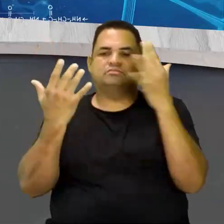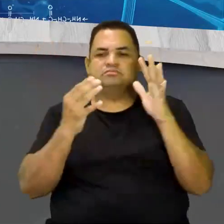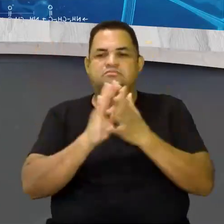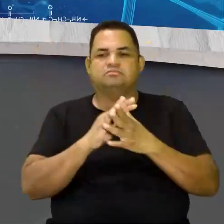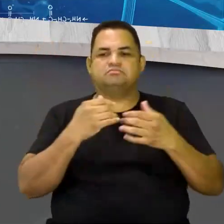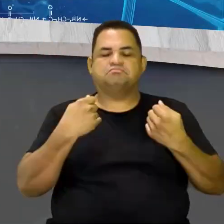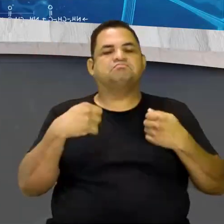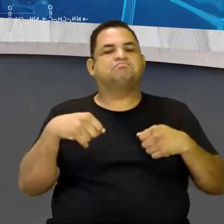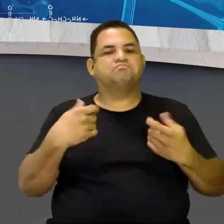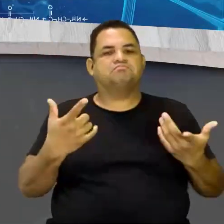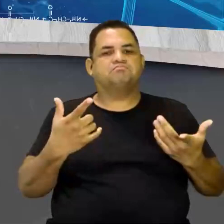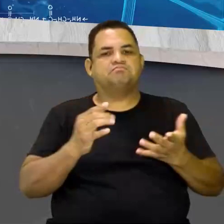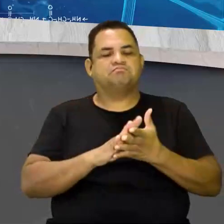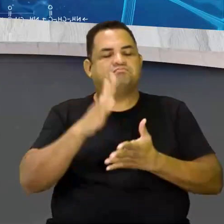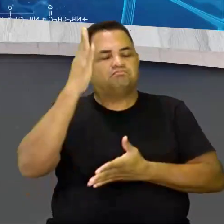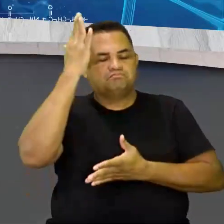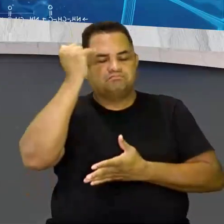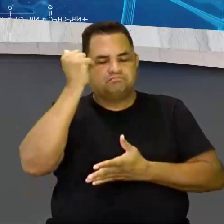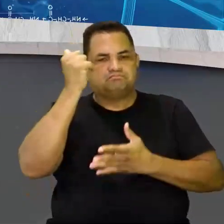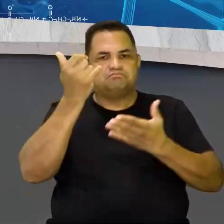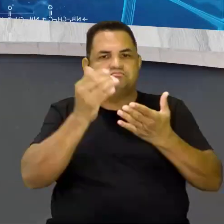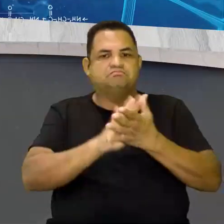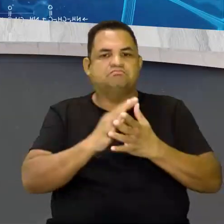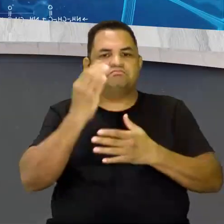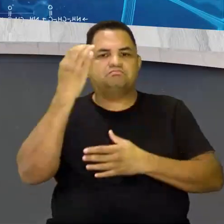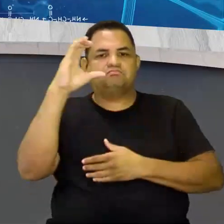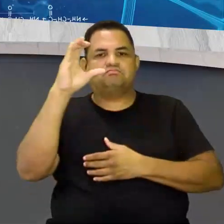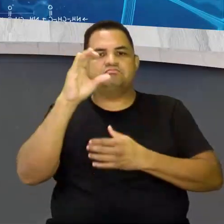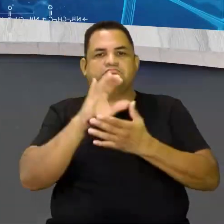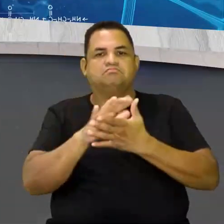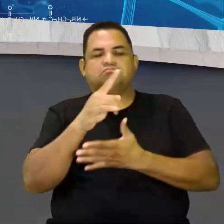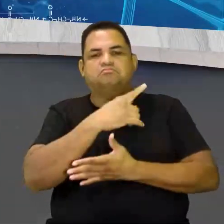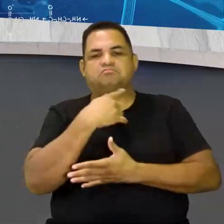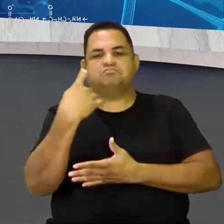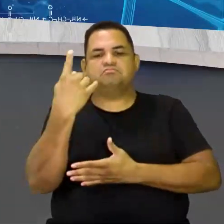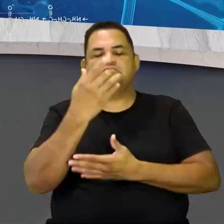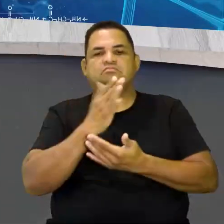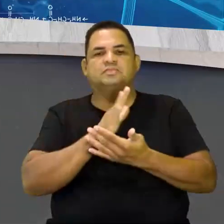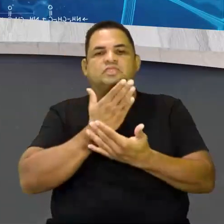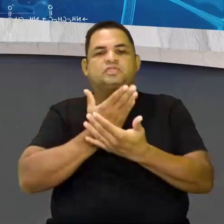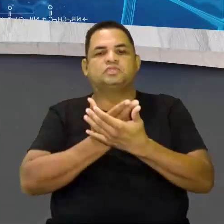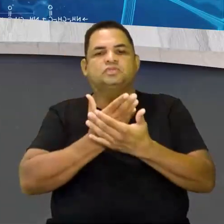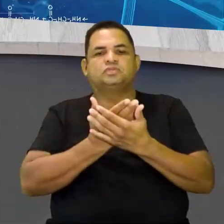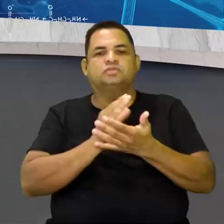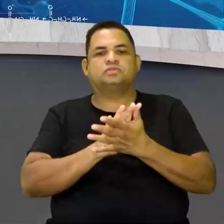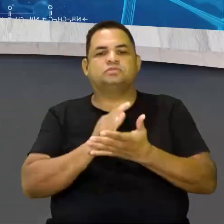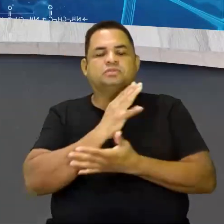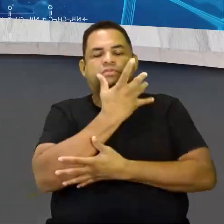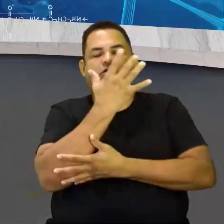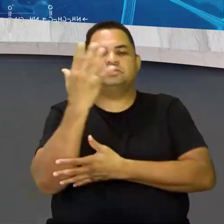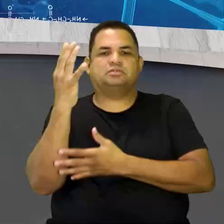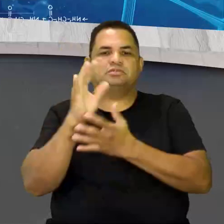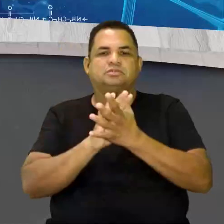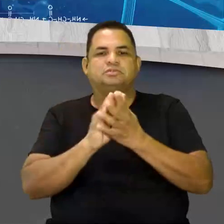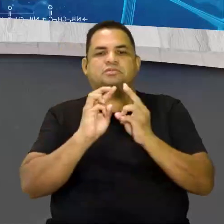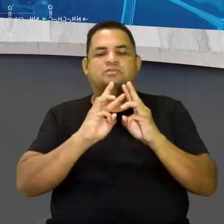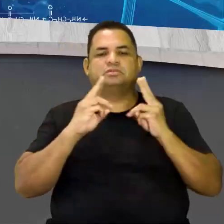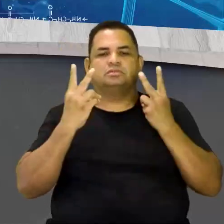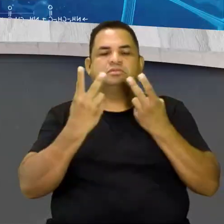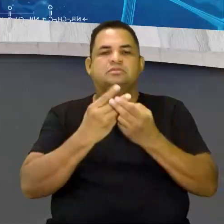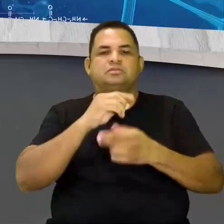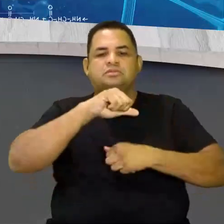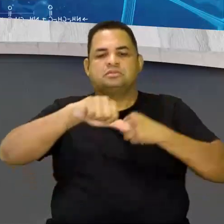que você saiba a ciência que estuda a natureza da matéria, as transformações e